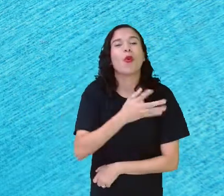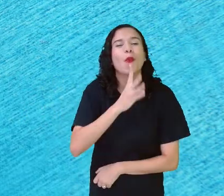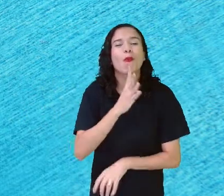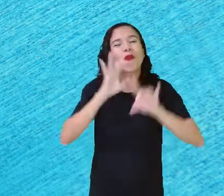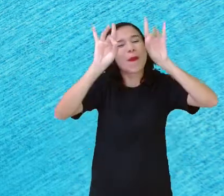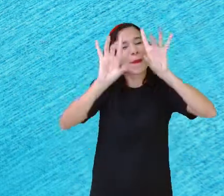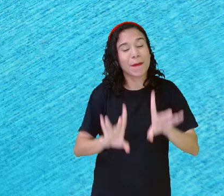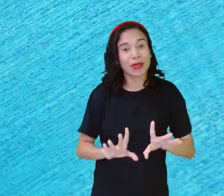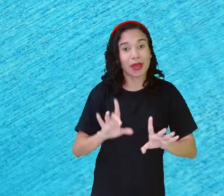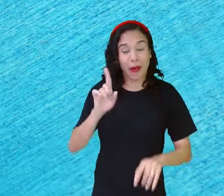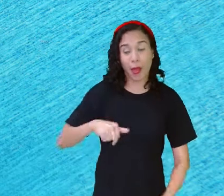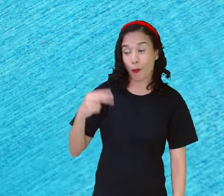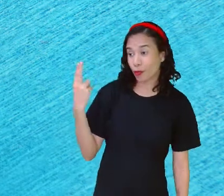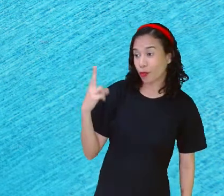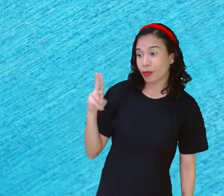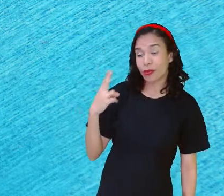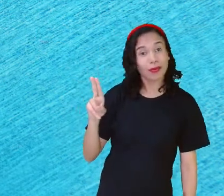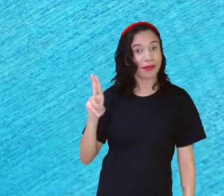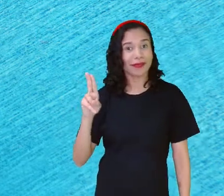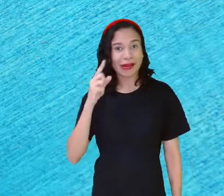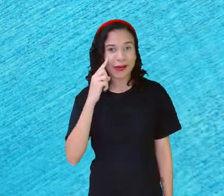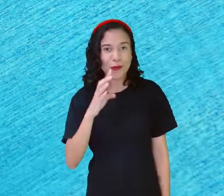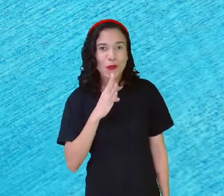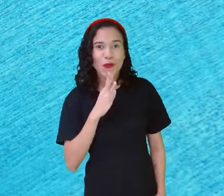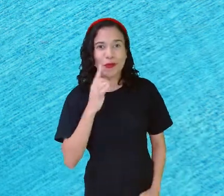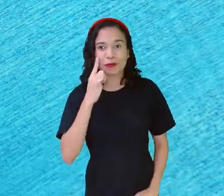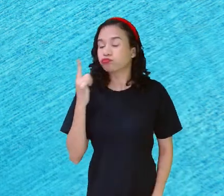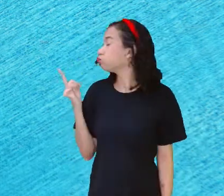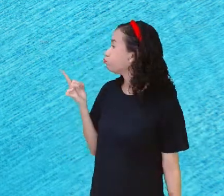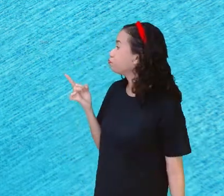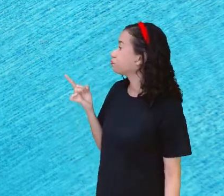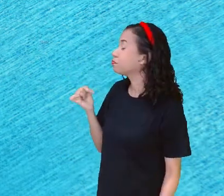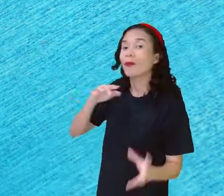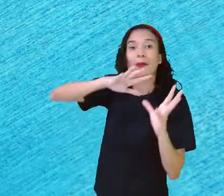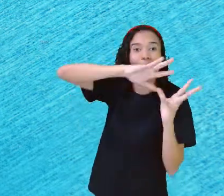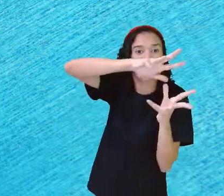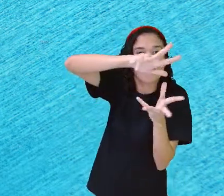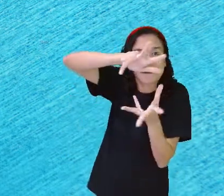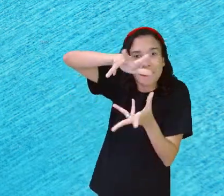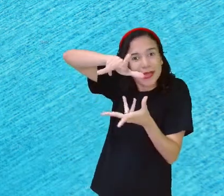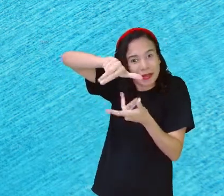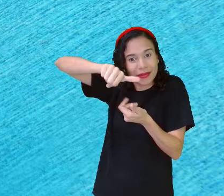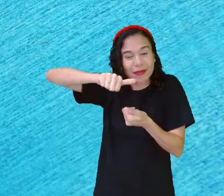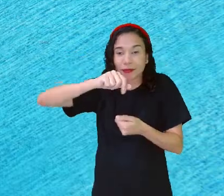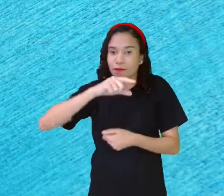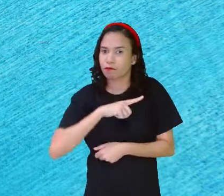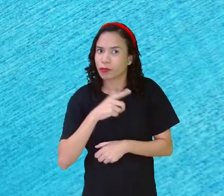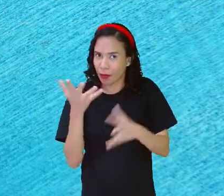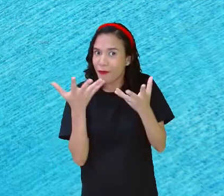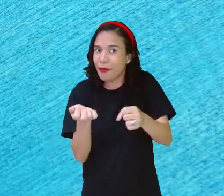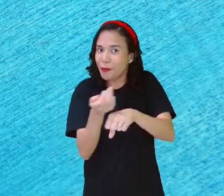especial, o Uruguai. Olha só, ele está por aqui, ó, no planeta. Vamos